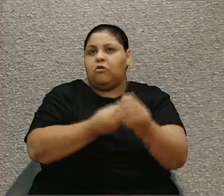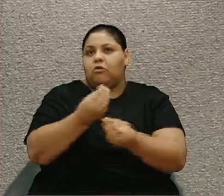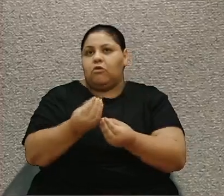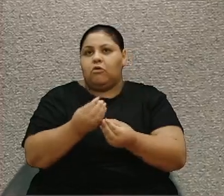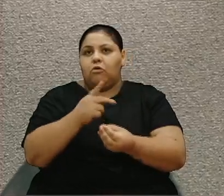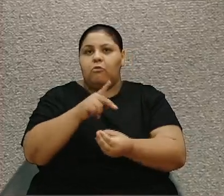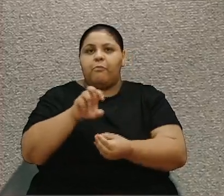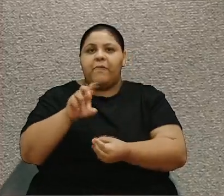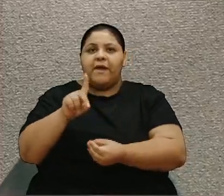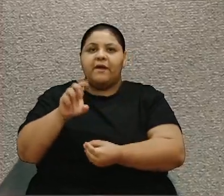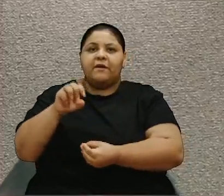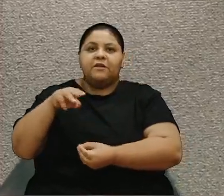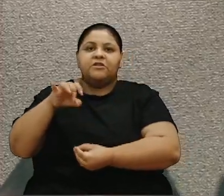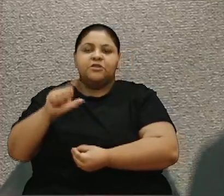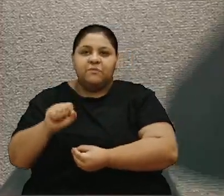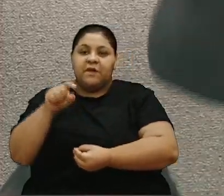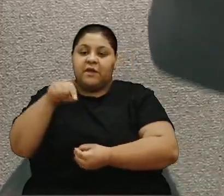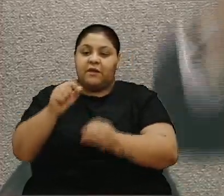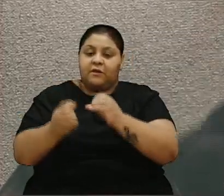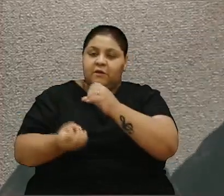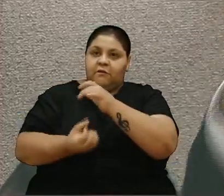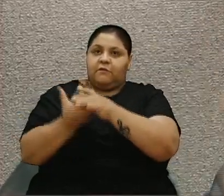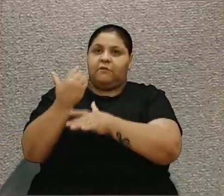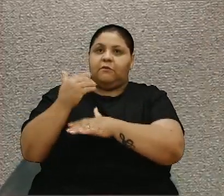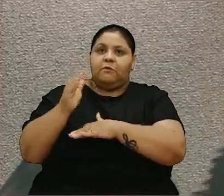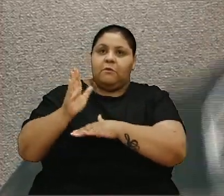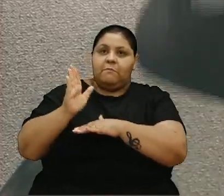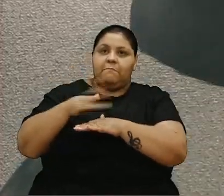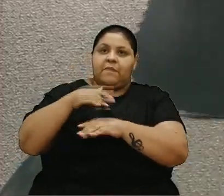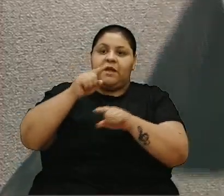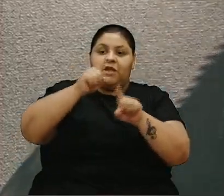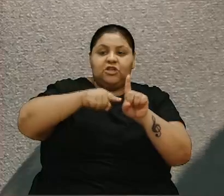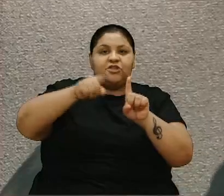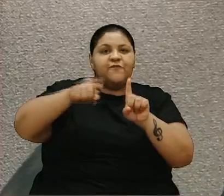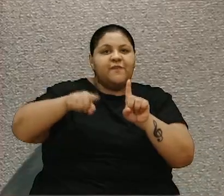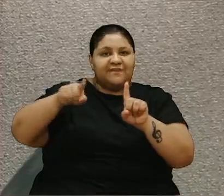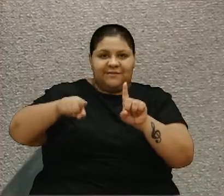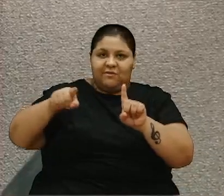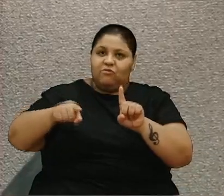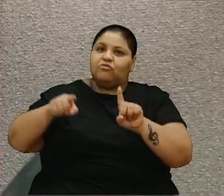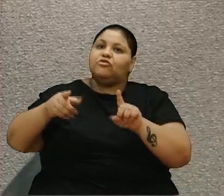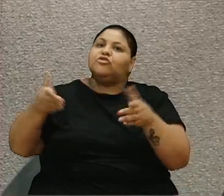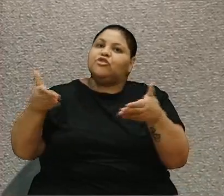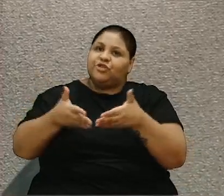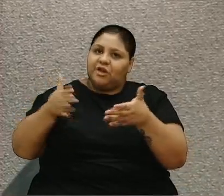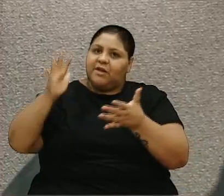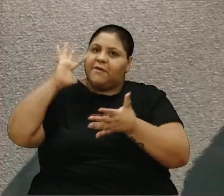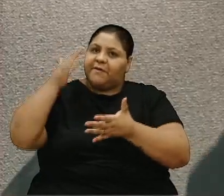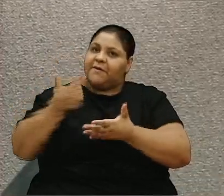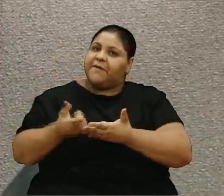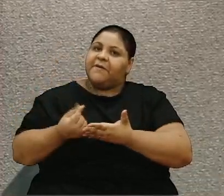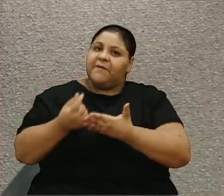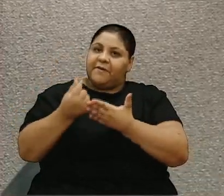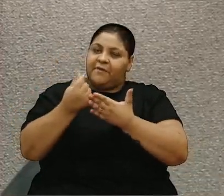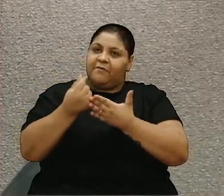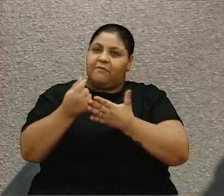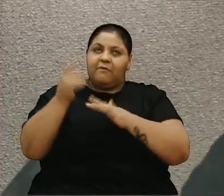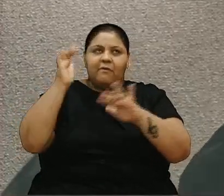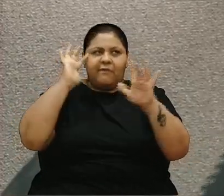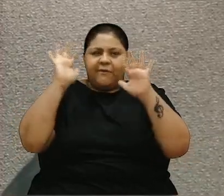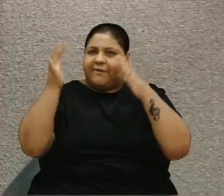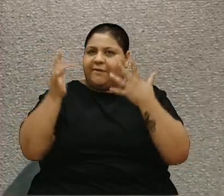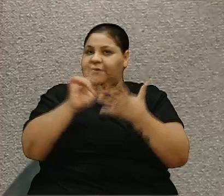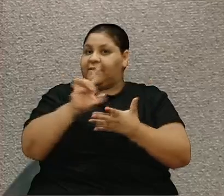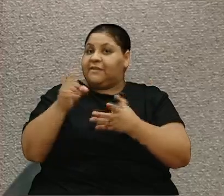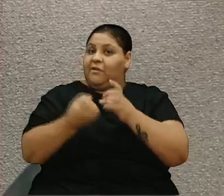de meia. Isso vai gerar mais inflação ainda do que já está gerando. Um dinheiro fictício que